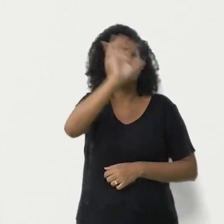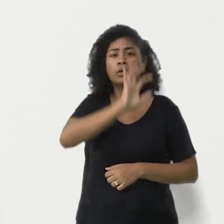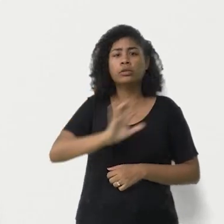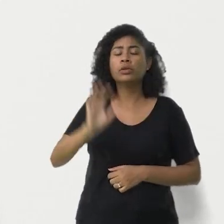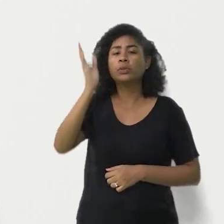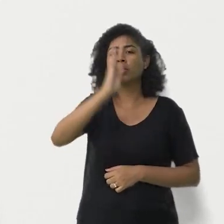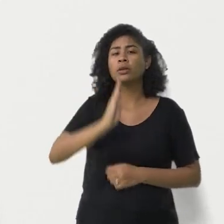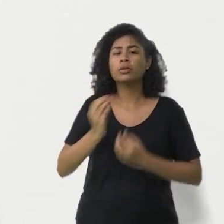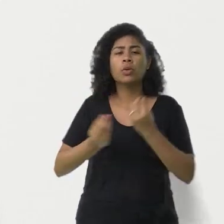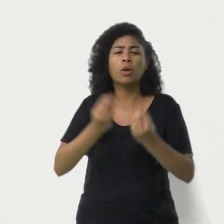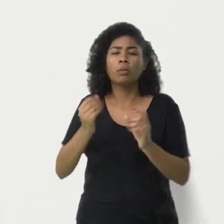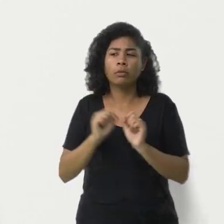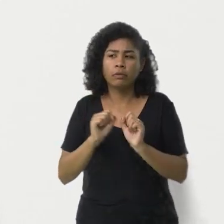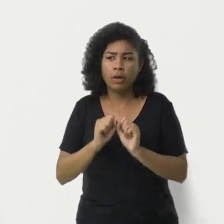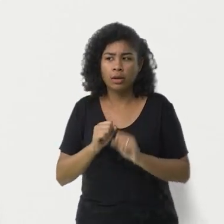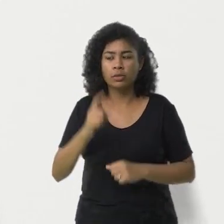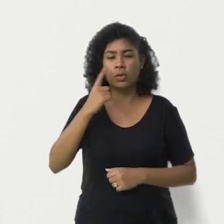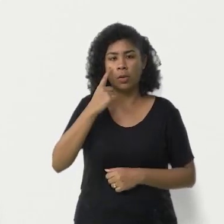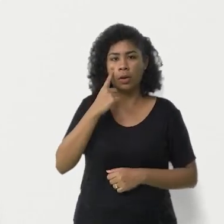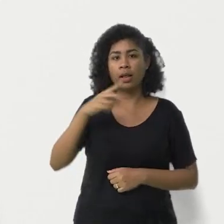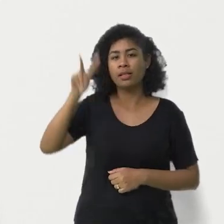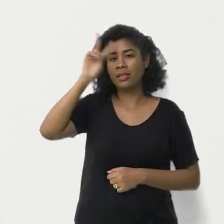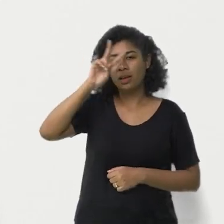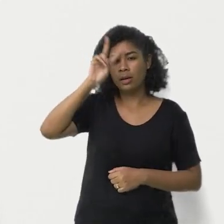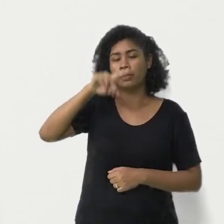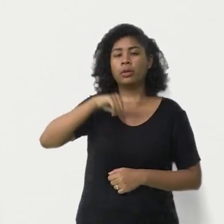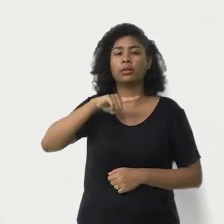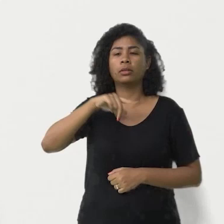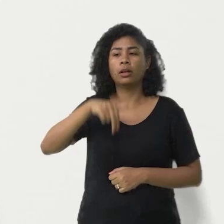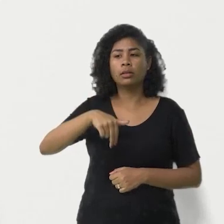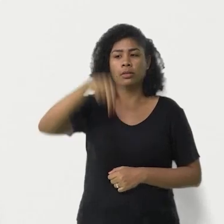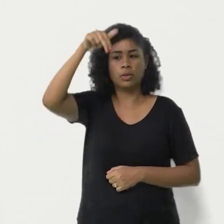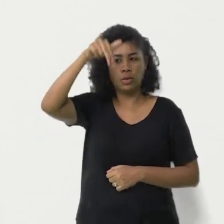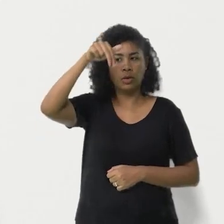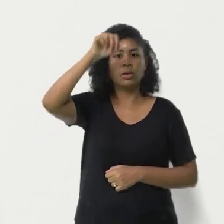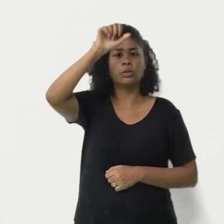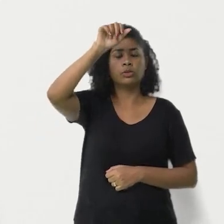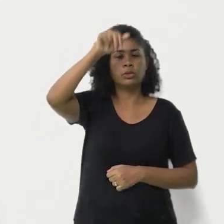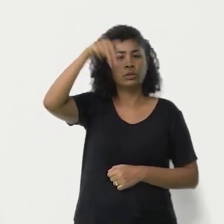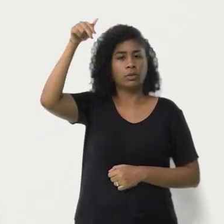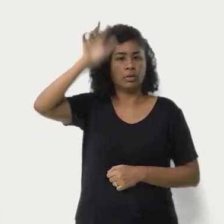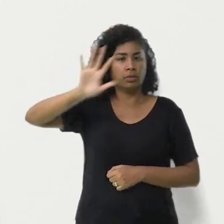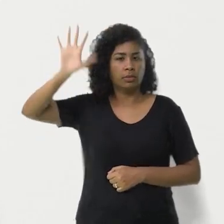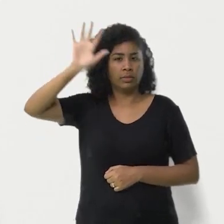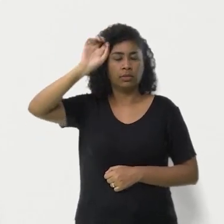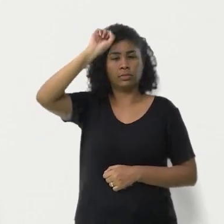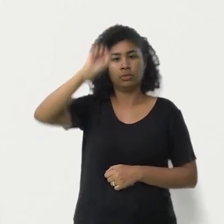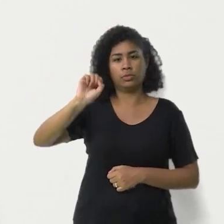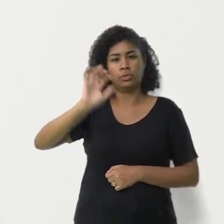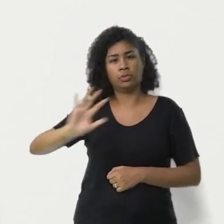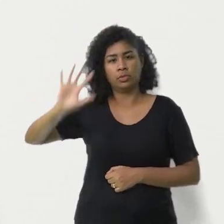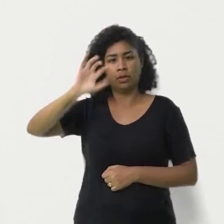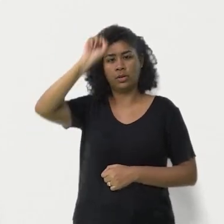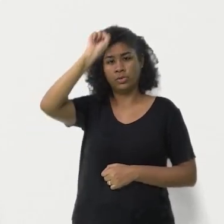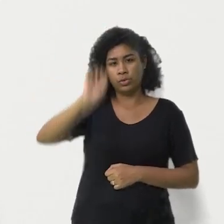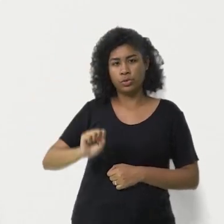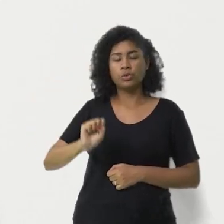nosso país? Lembrando, nós temos o Norte, o Nordeste, o Sudeste, o Sul e